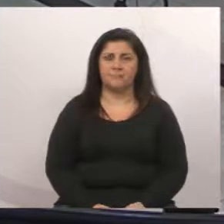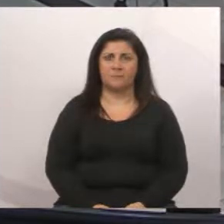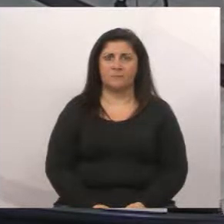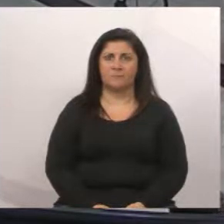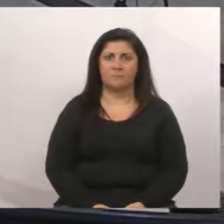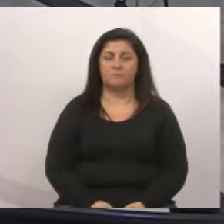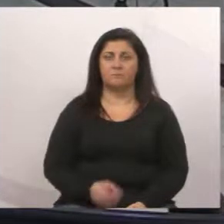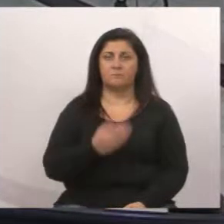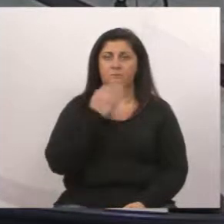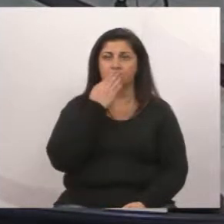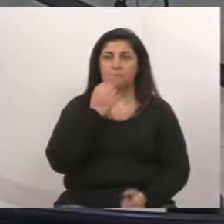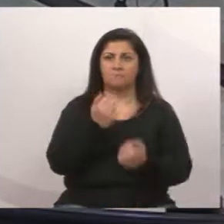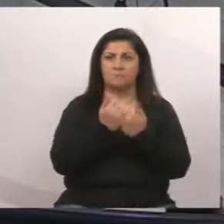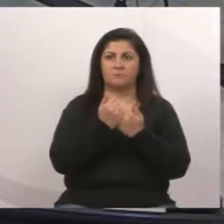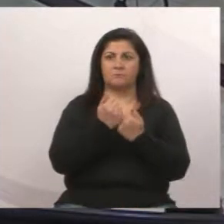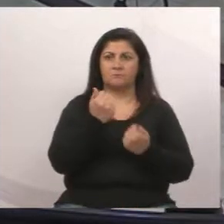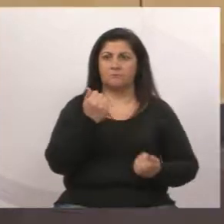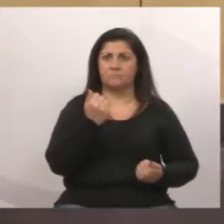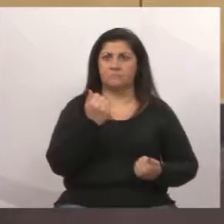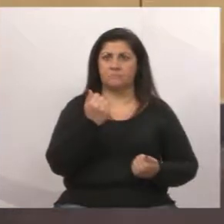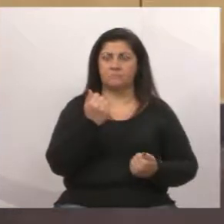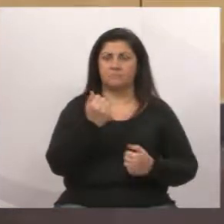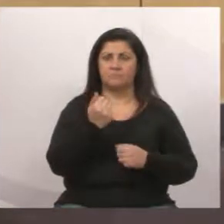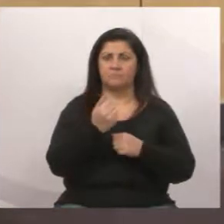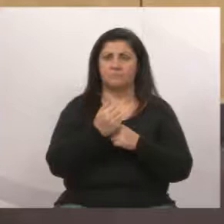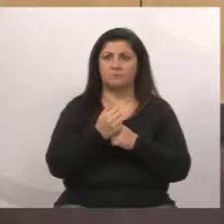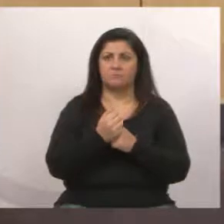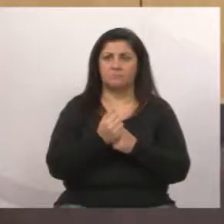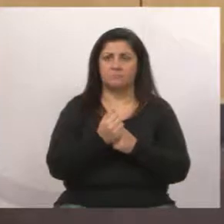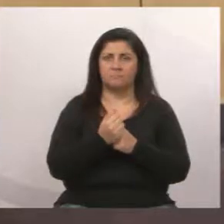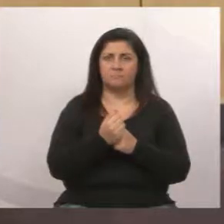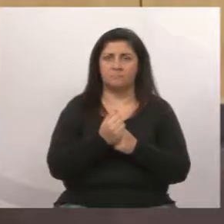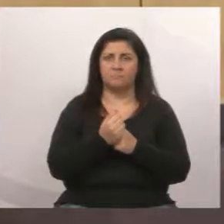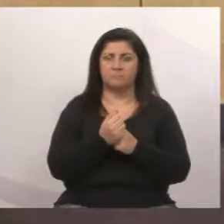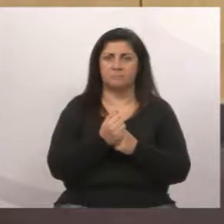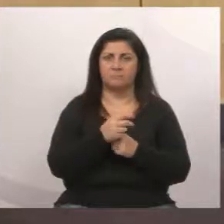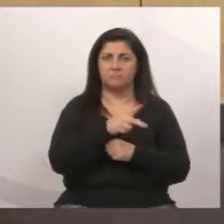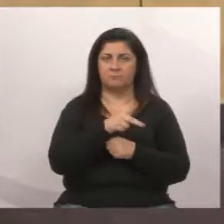Peço ao vice-presidente, por gentileza, que ocupe a cadeira aqui.